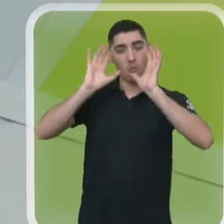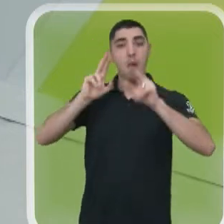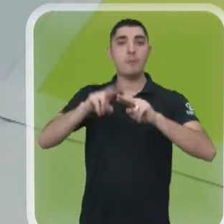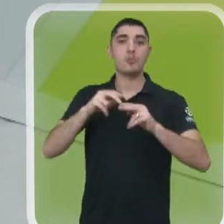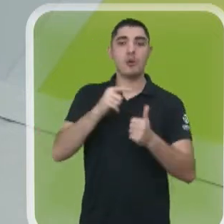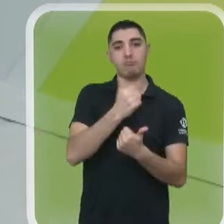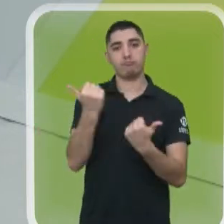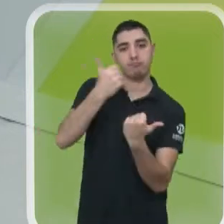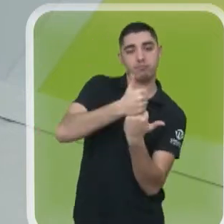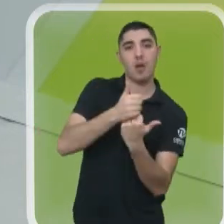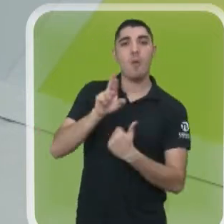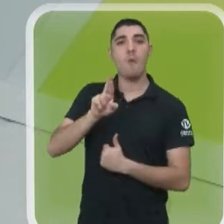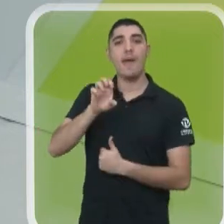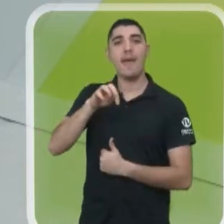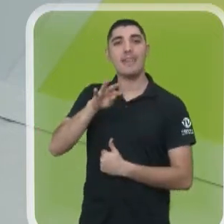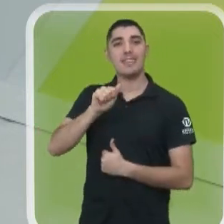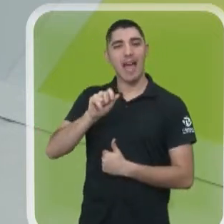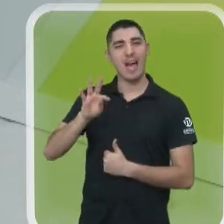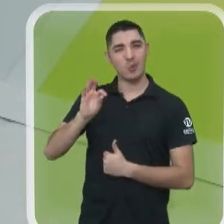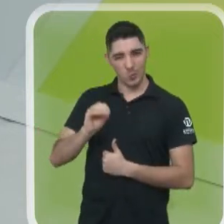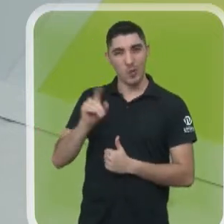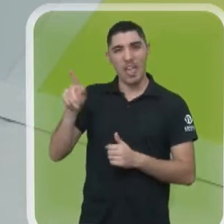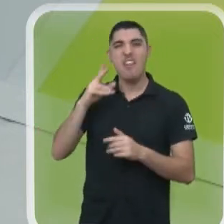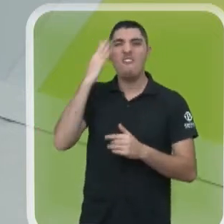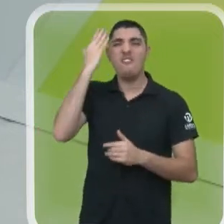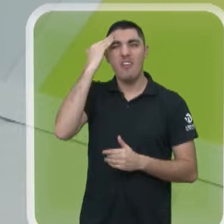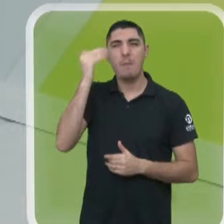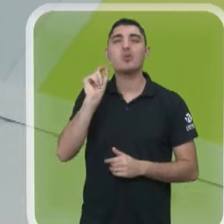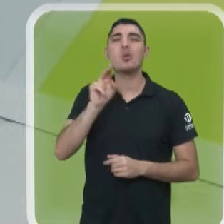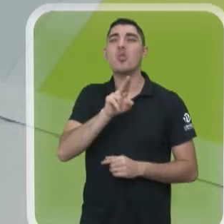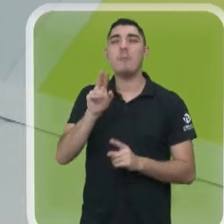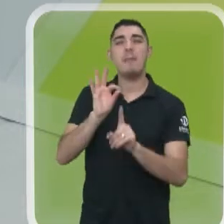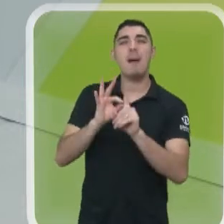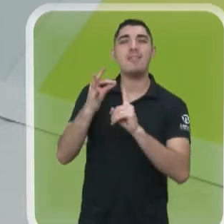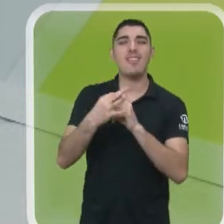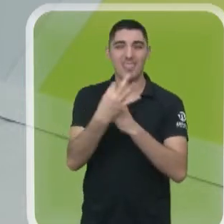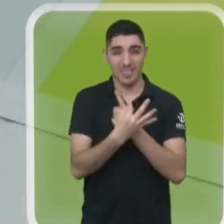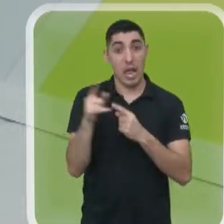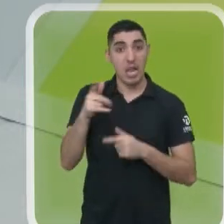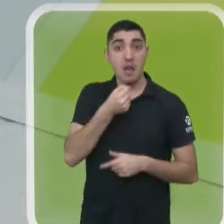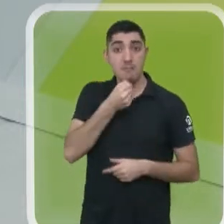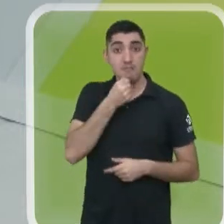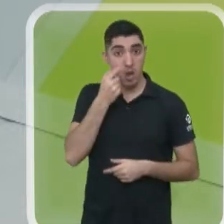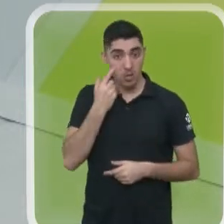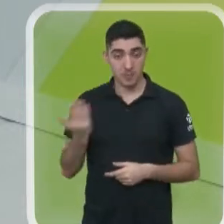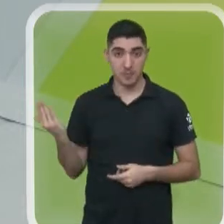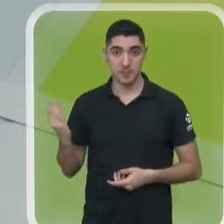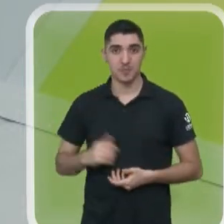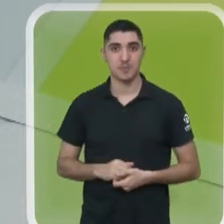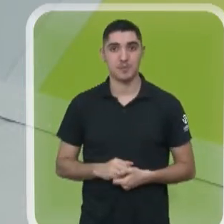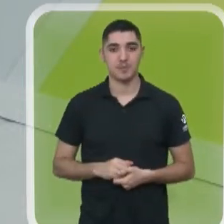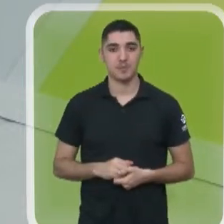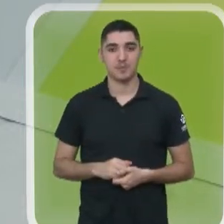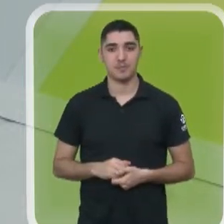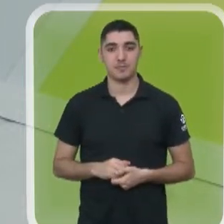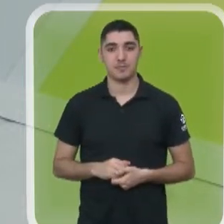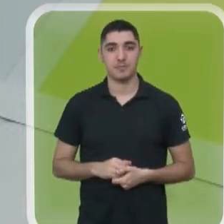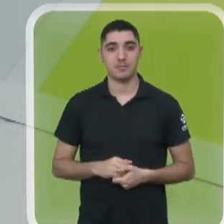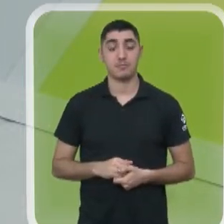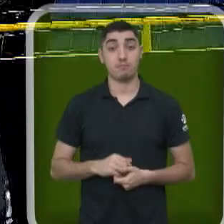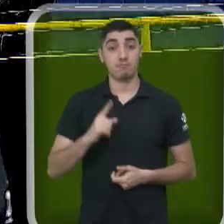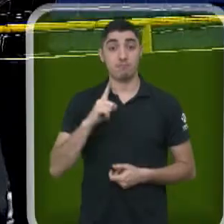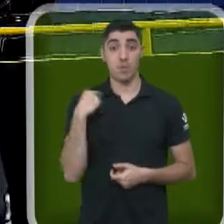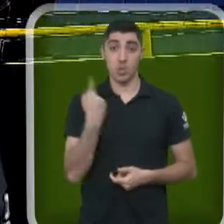Júnior O Popular banana que falou após a partir da vence e pelo pharmakon de vôlei São José Fala aí Banana nós começamos